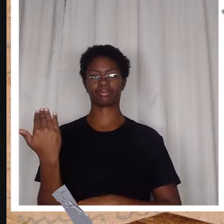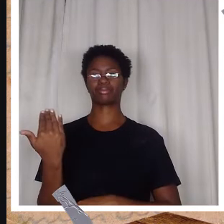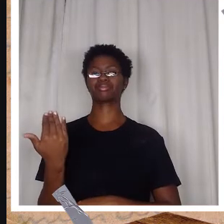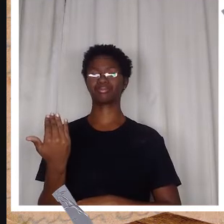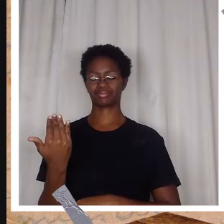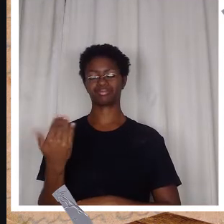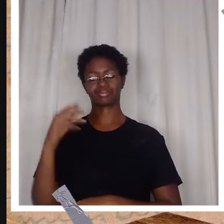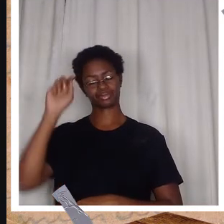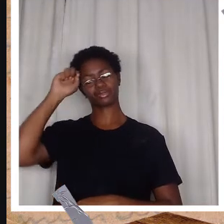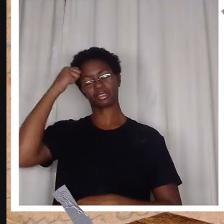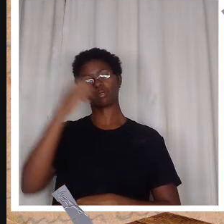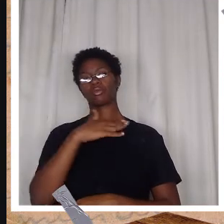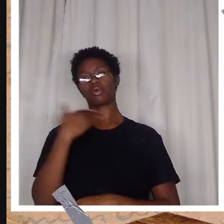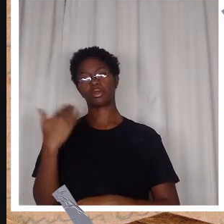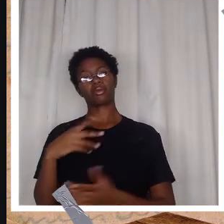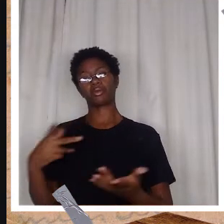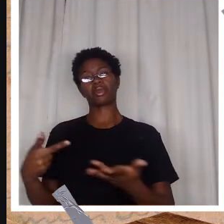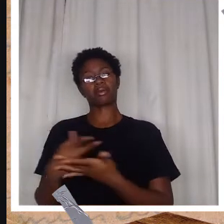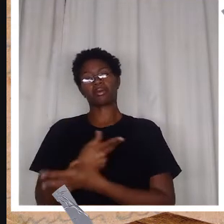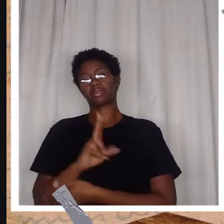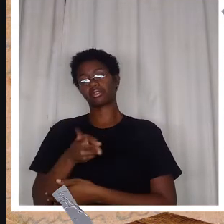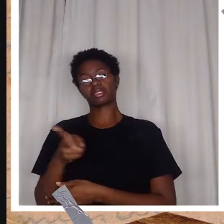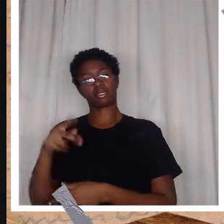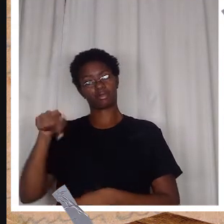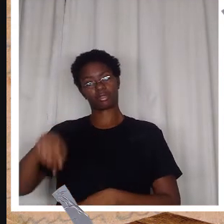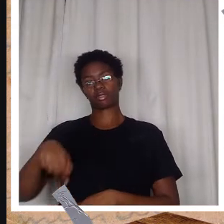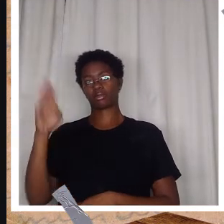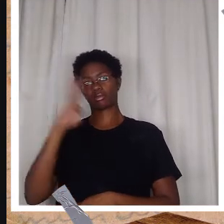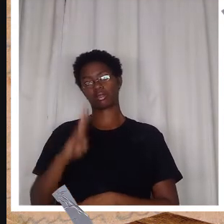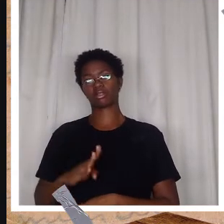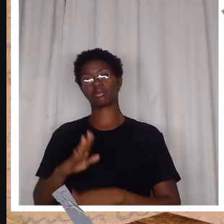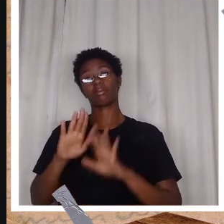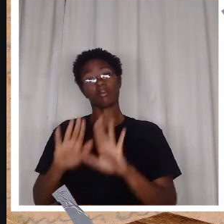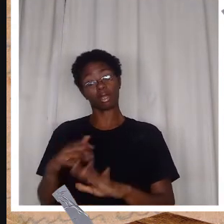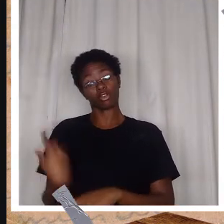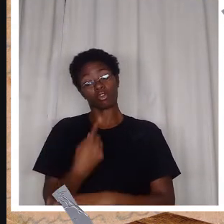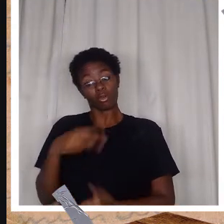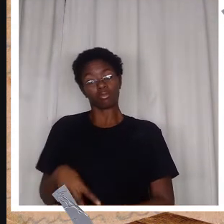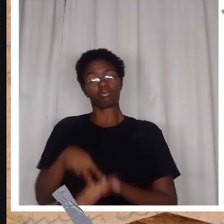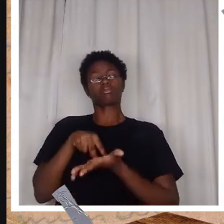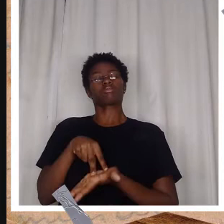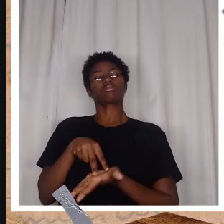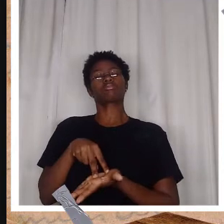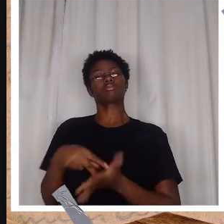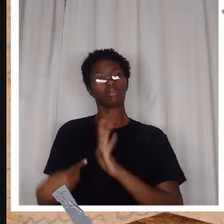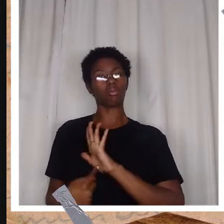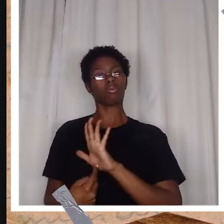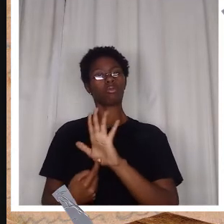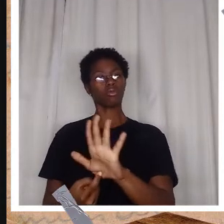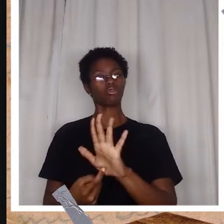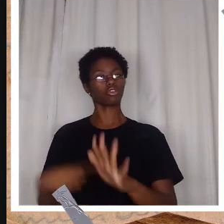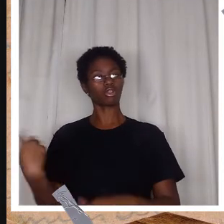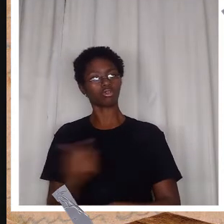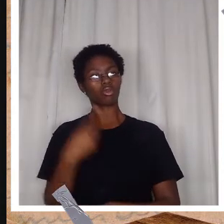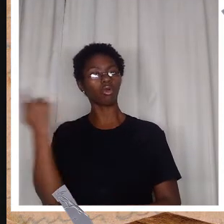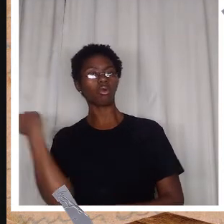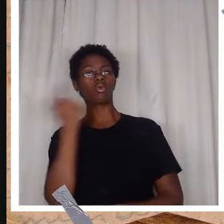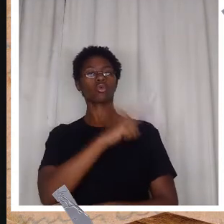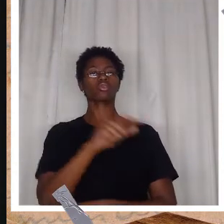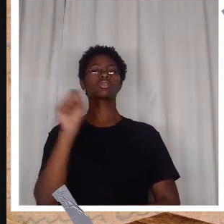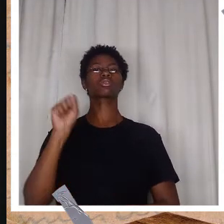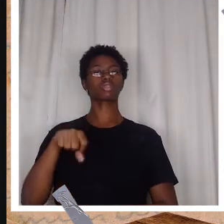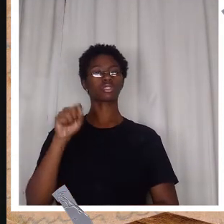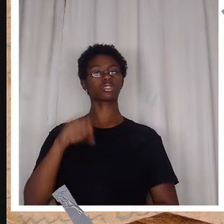que acontece nesse país. Mas a gente está aqui e a gente vai provar que a gente vai conseguir,